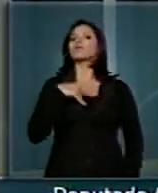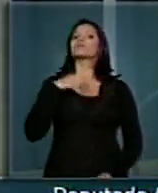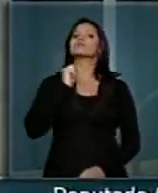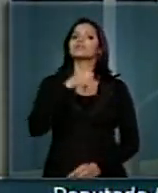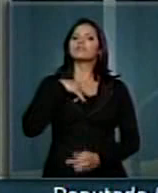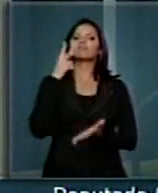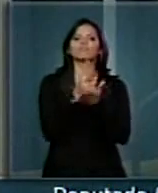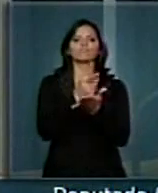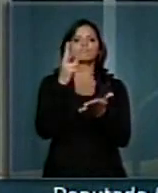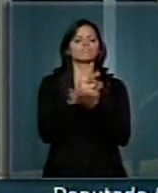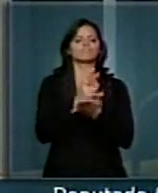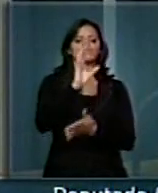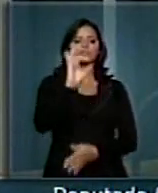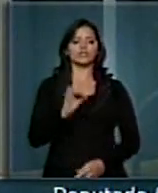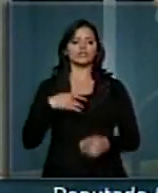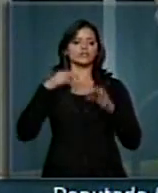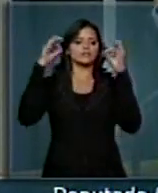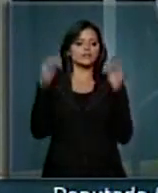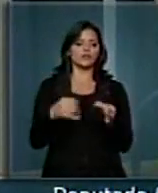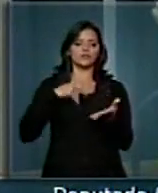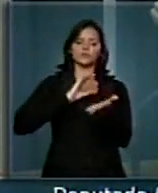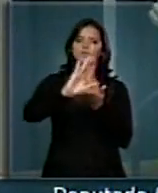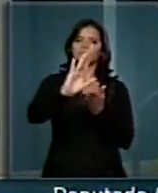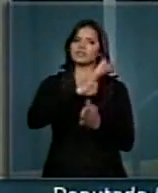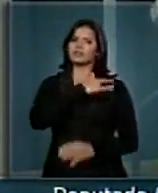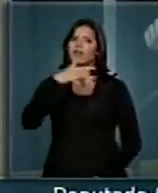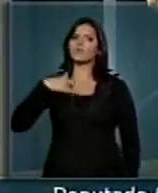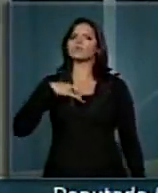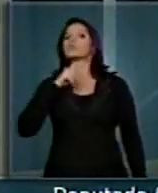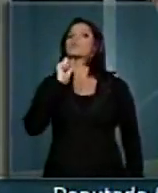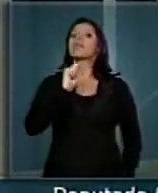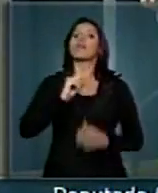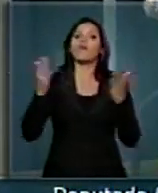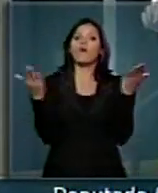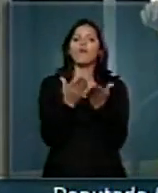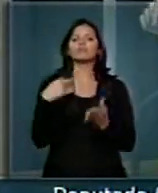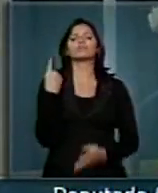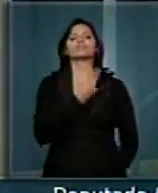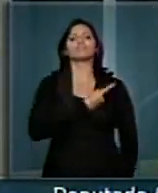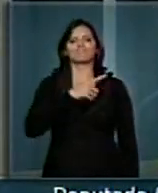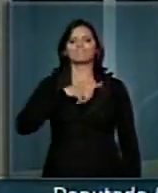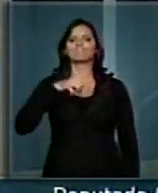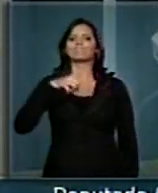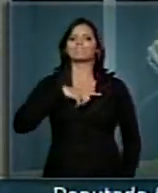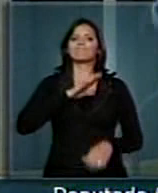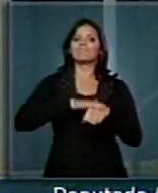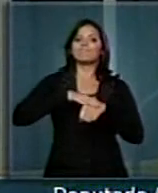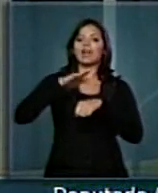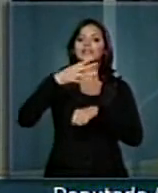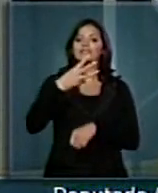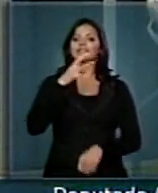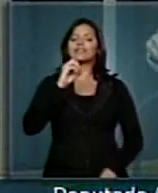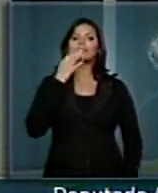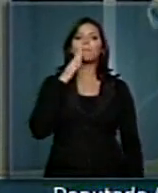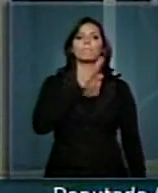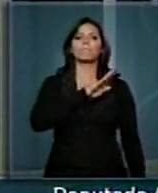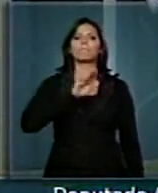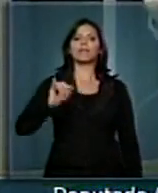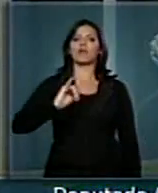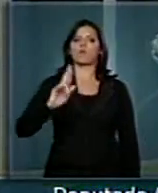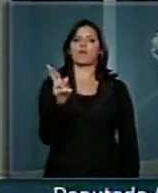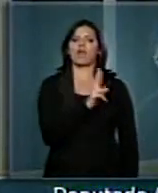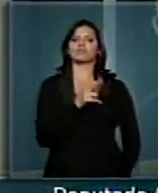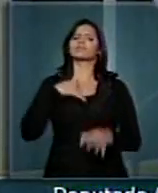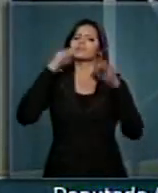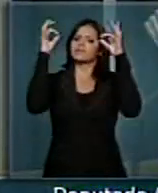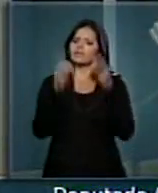seu percentual de aplicação na saúde, hoje nós teríamos mais 30 bilhões de